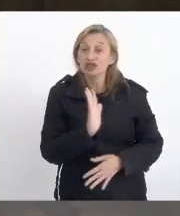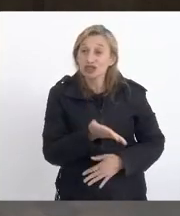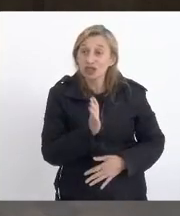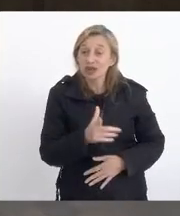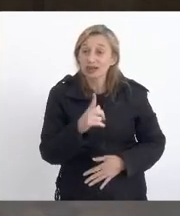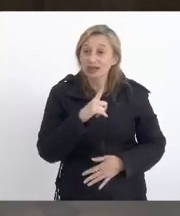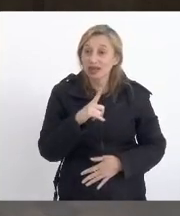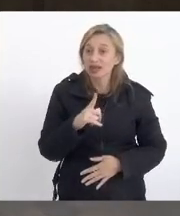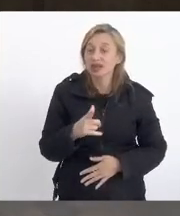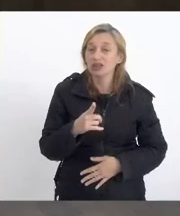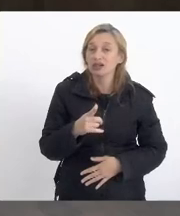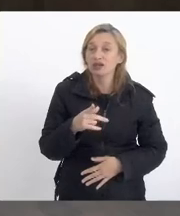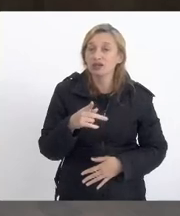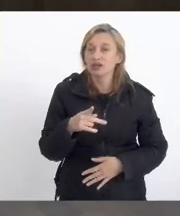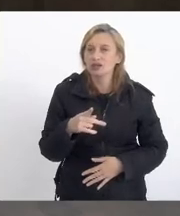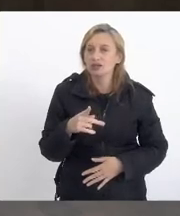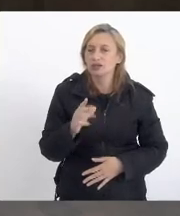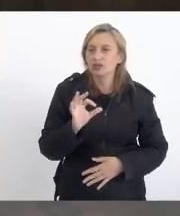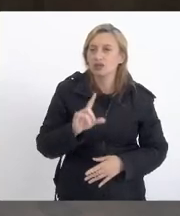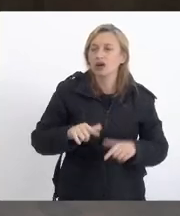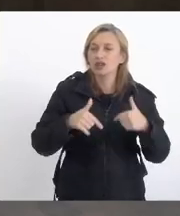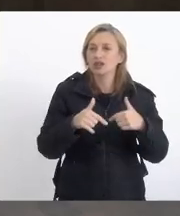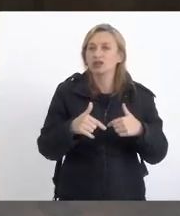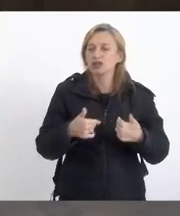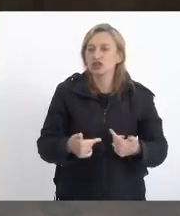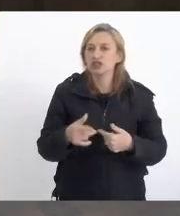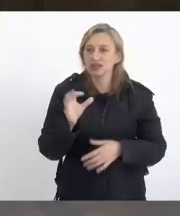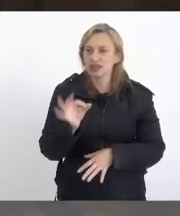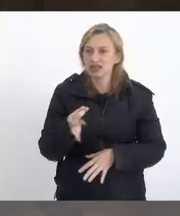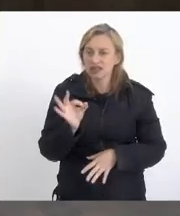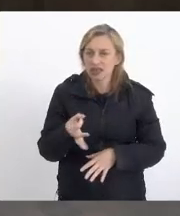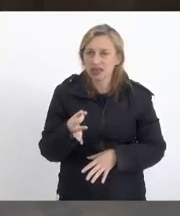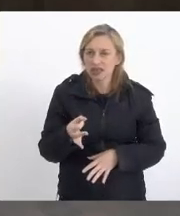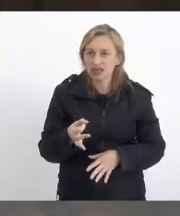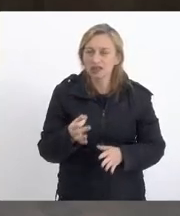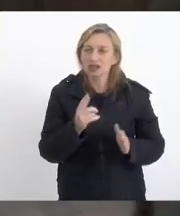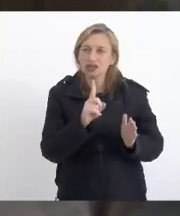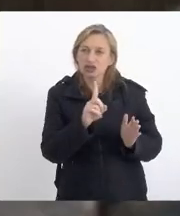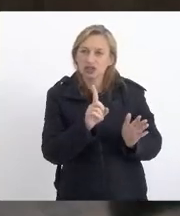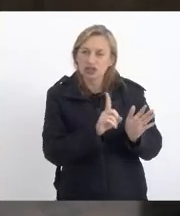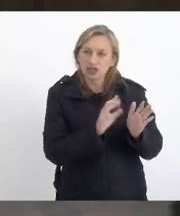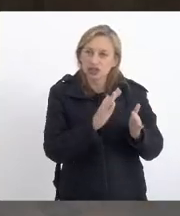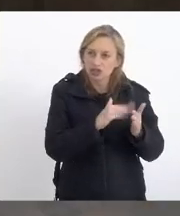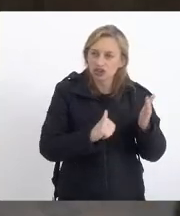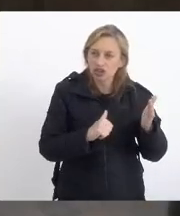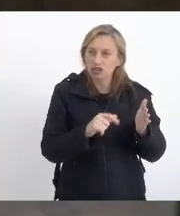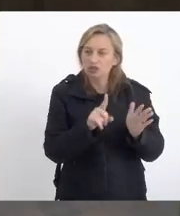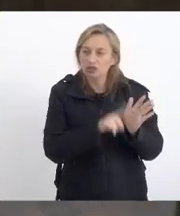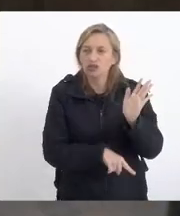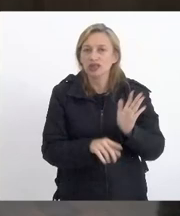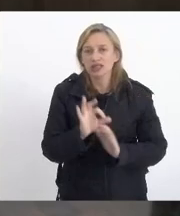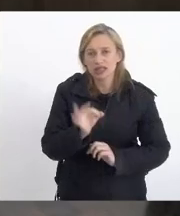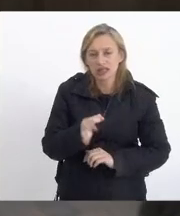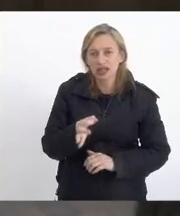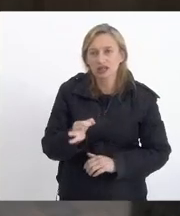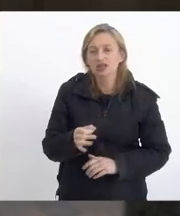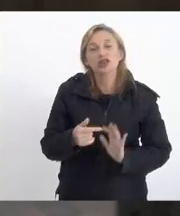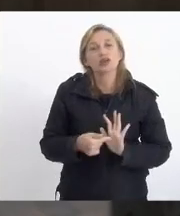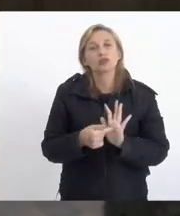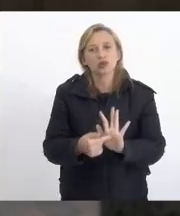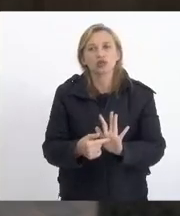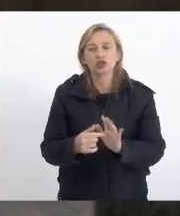uma repercussão geral com teses favoráveis à suspensão do desconto, nada mais justo de já constar